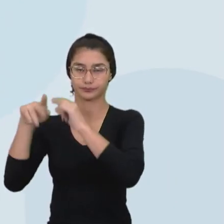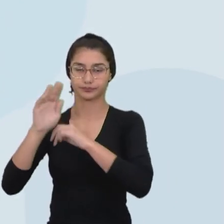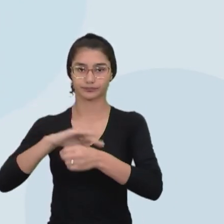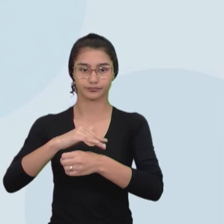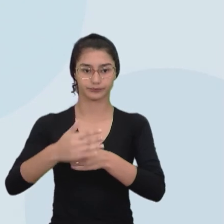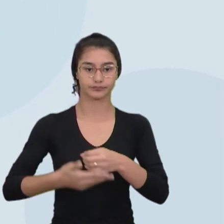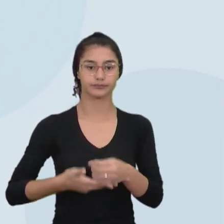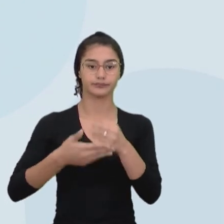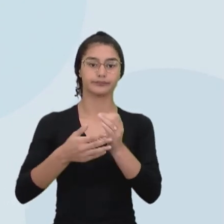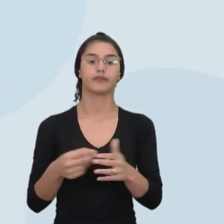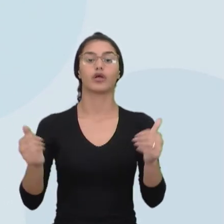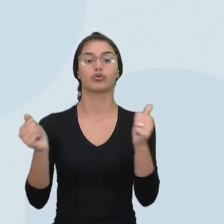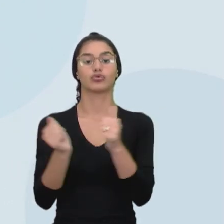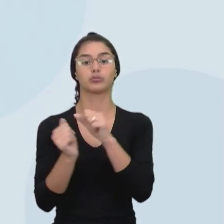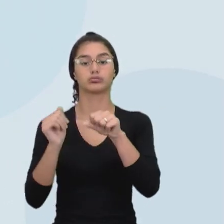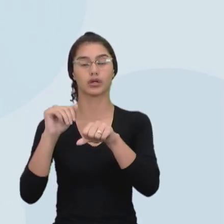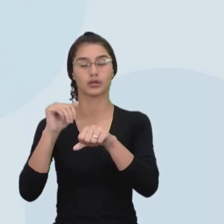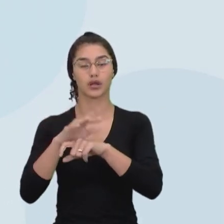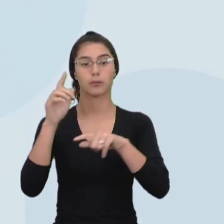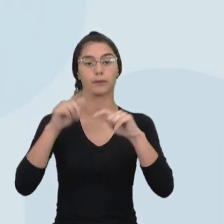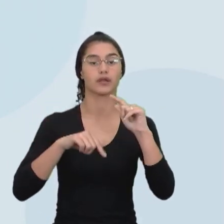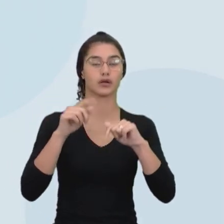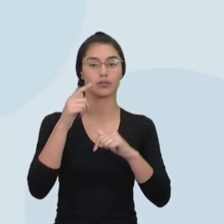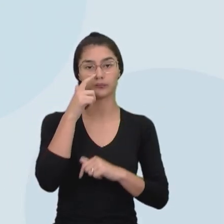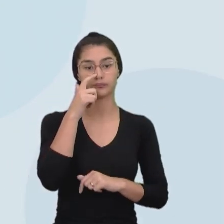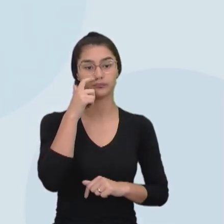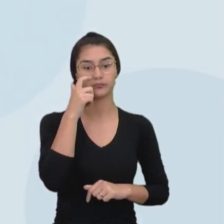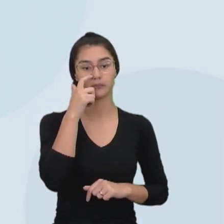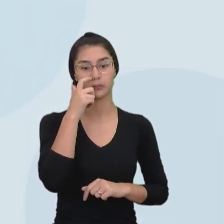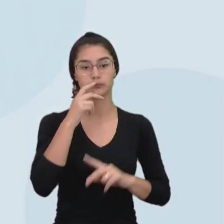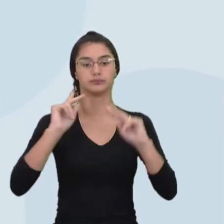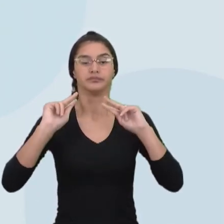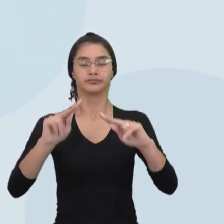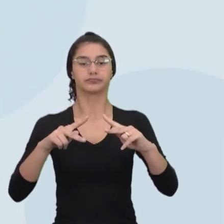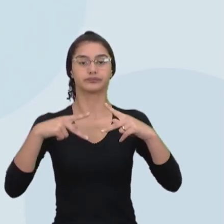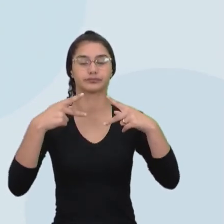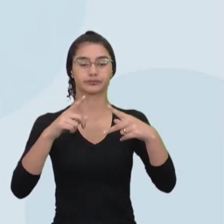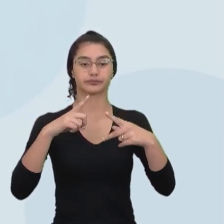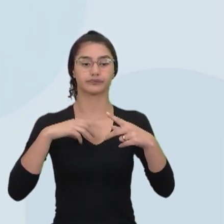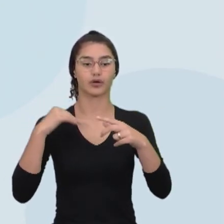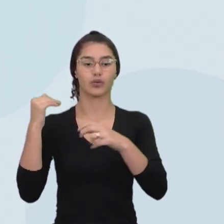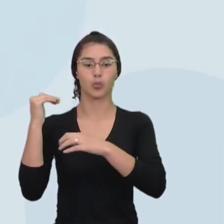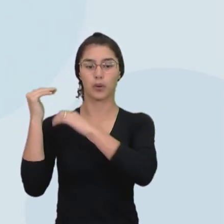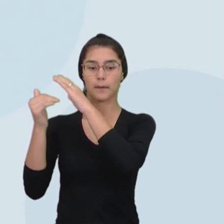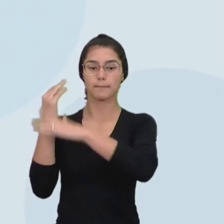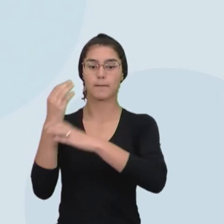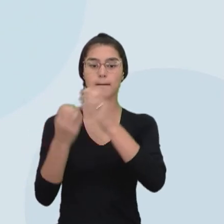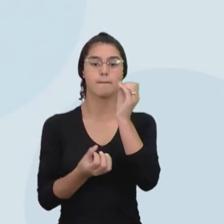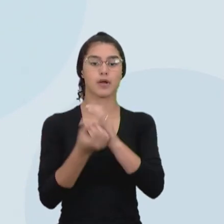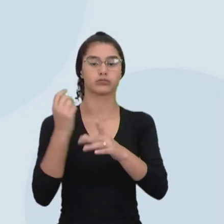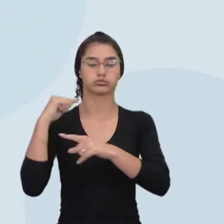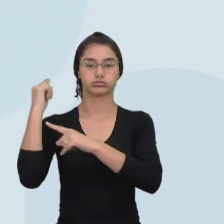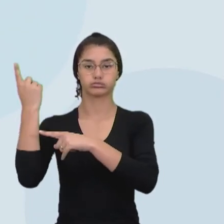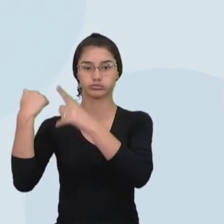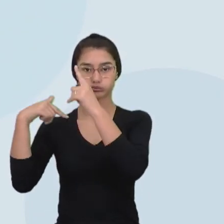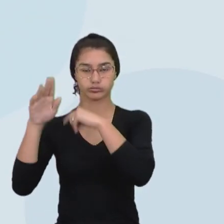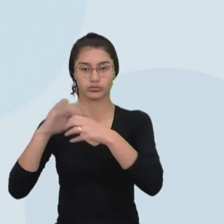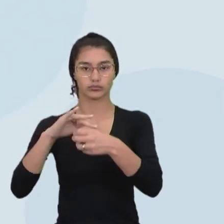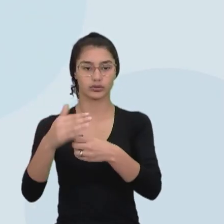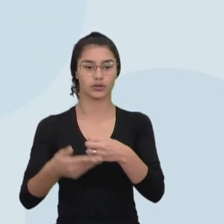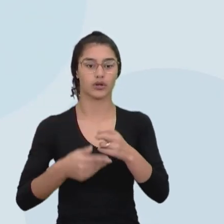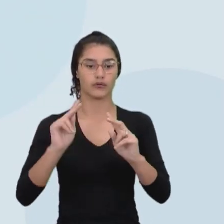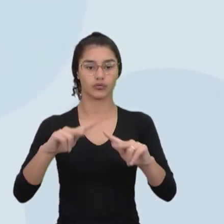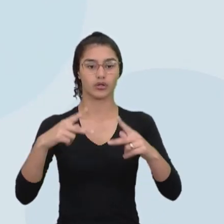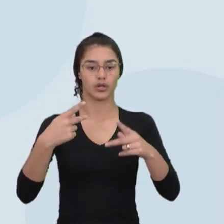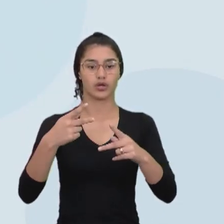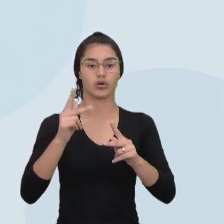Sustentável. Com isso, indicamos os seguintes materiais. Um link aí do crescimento populacional e desenvolvimento sustentável, um outro link